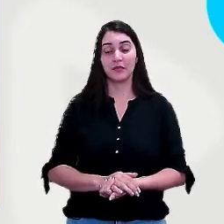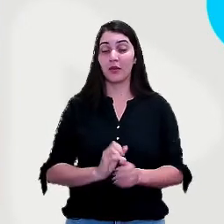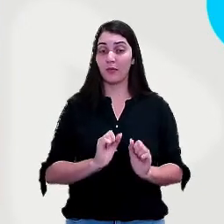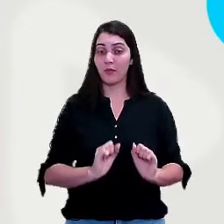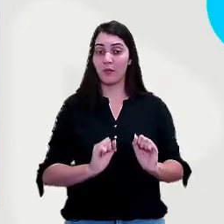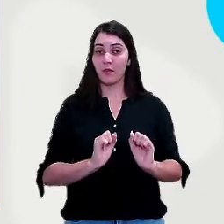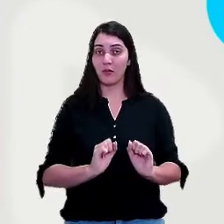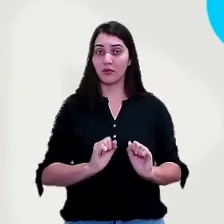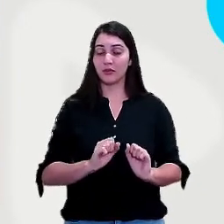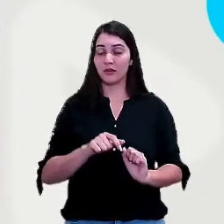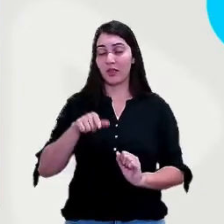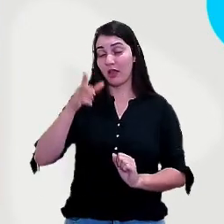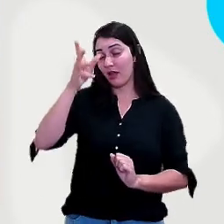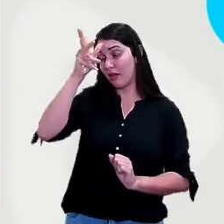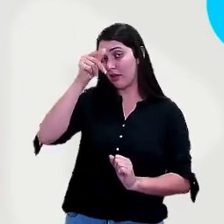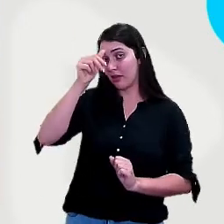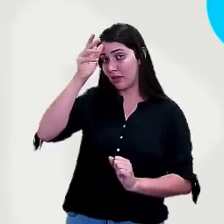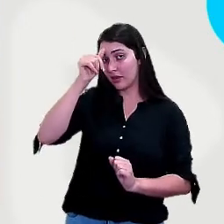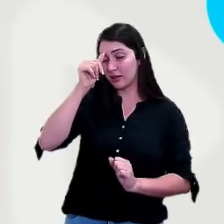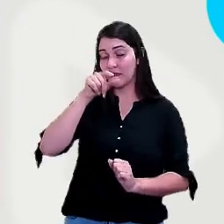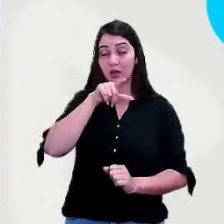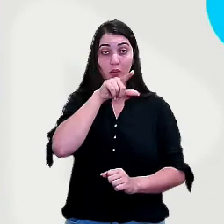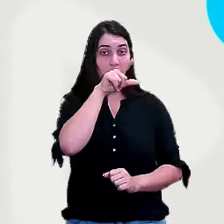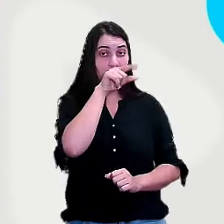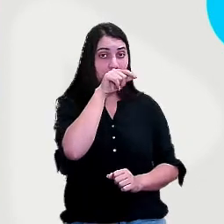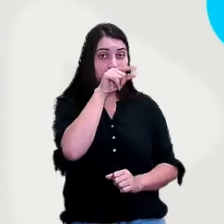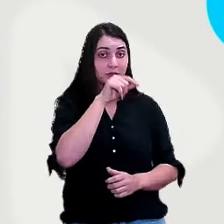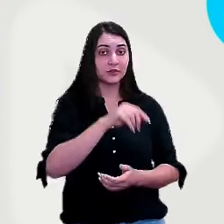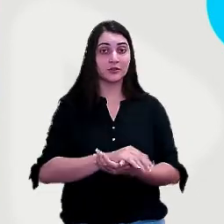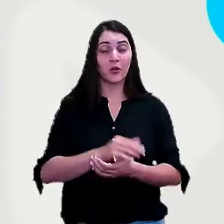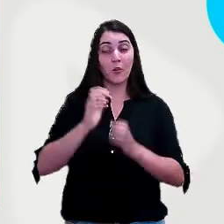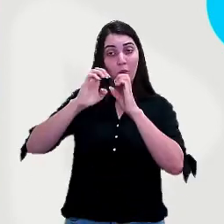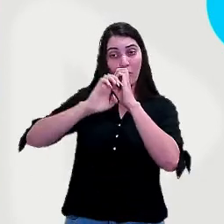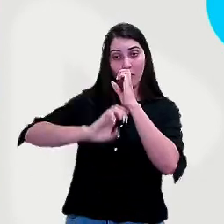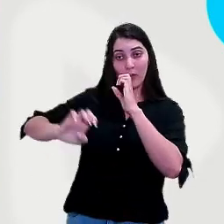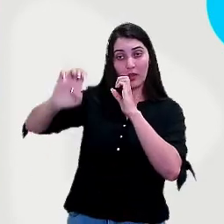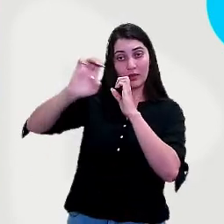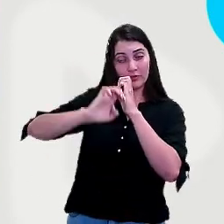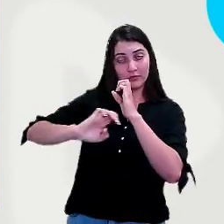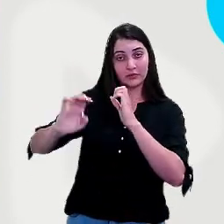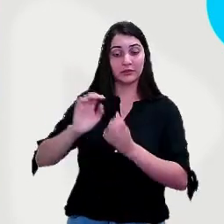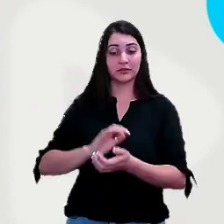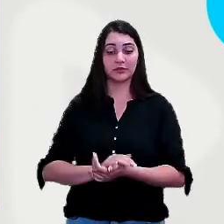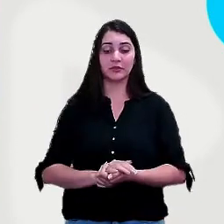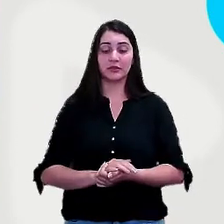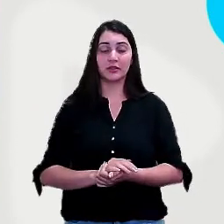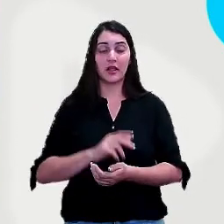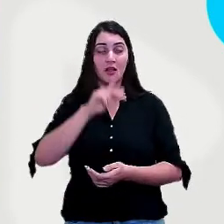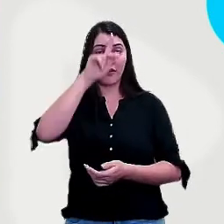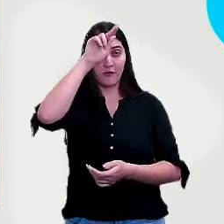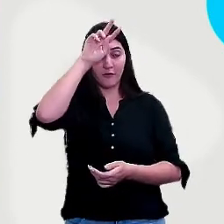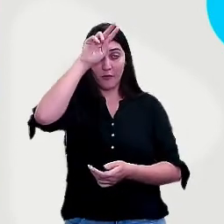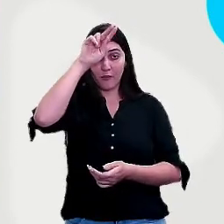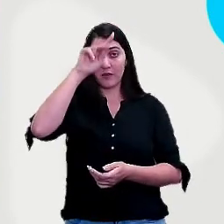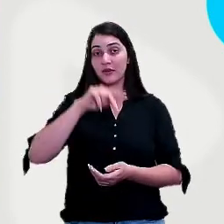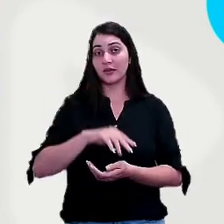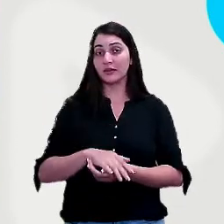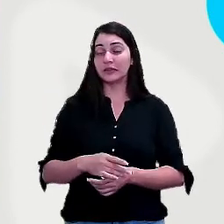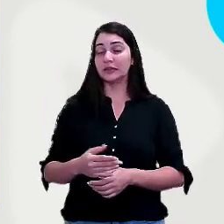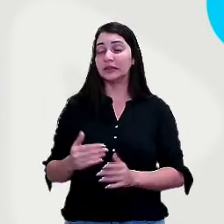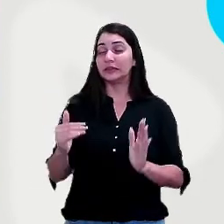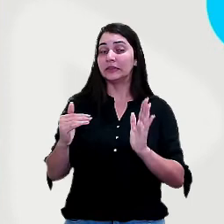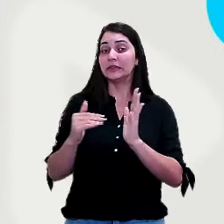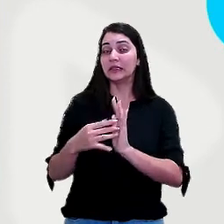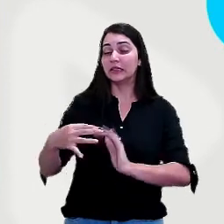Podia ser a galinha, o pintinho, o elefante, a formiga e até